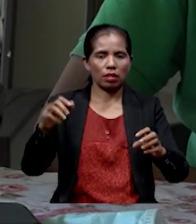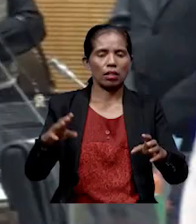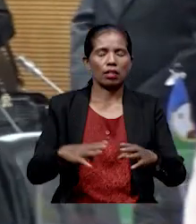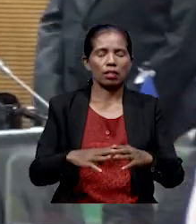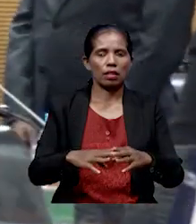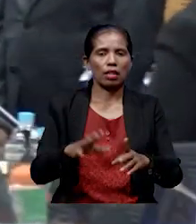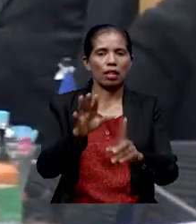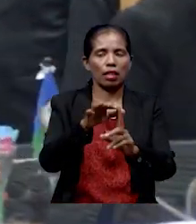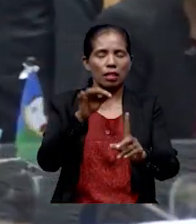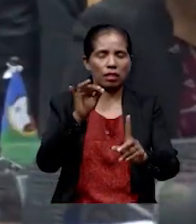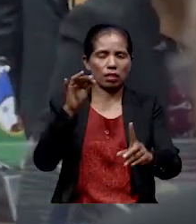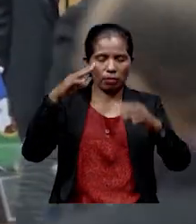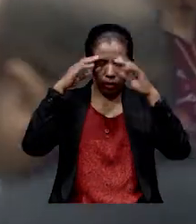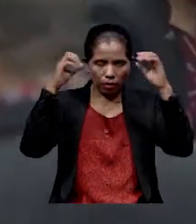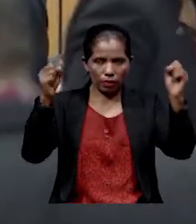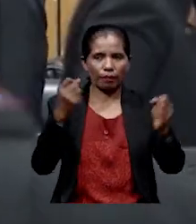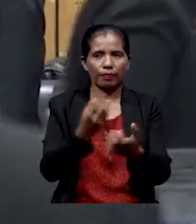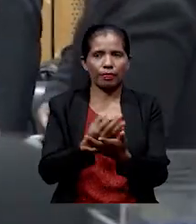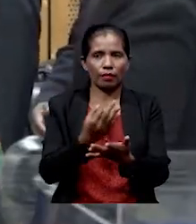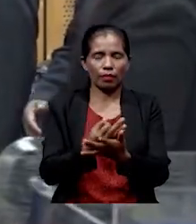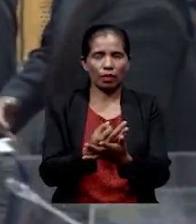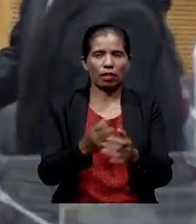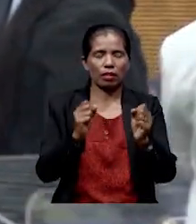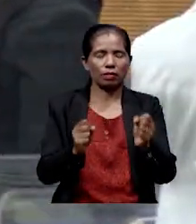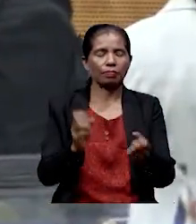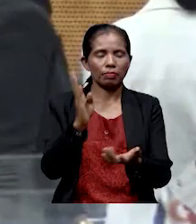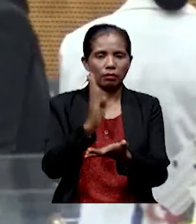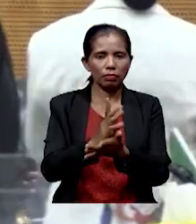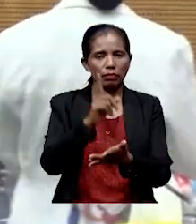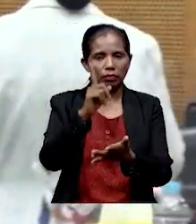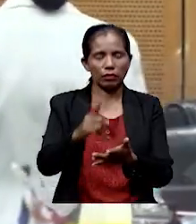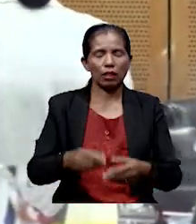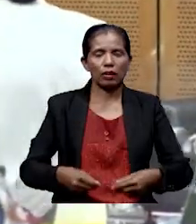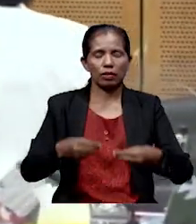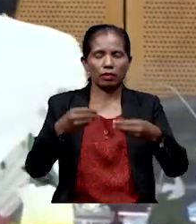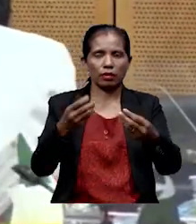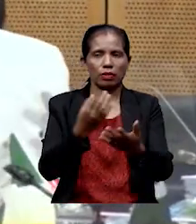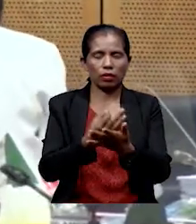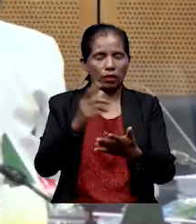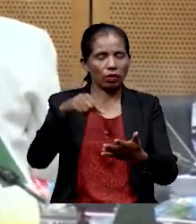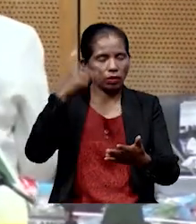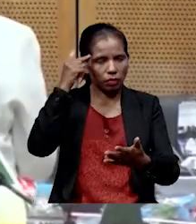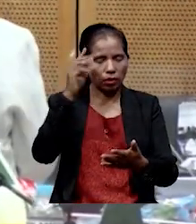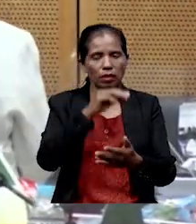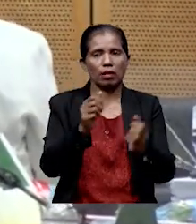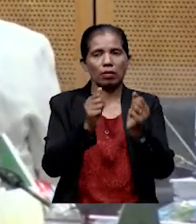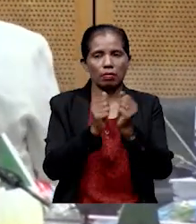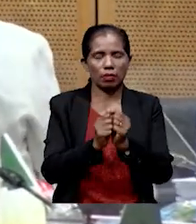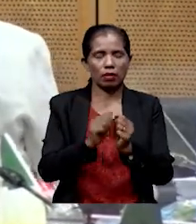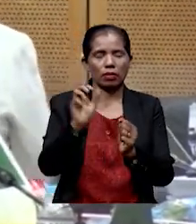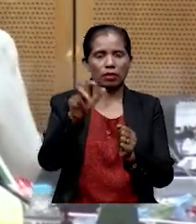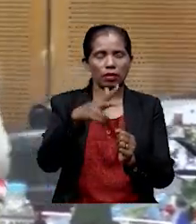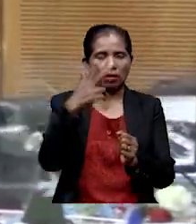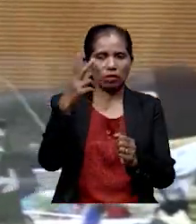presidencial. Orçamento retificativo o montante bilhão ida racing né ato financia medida governian ha mutu xanu resentolo